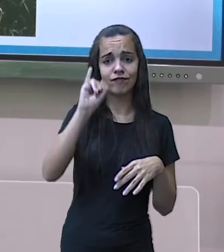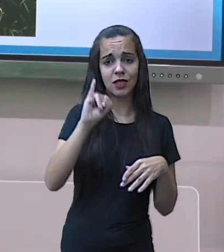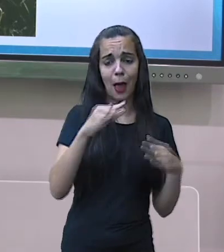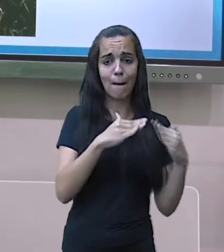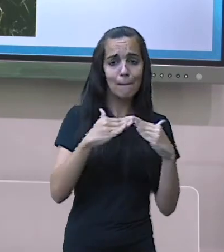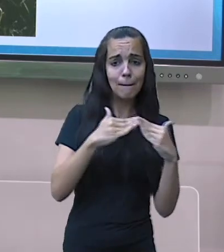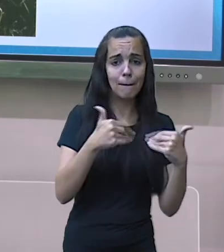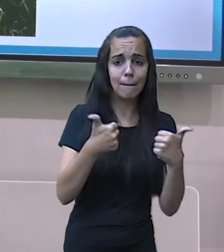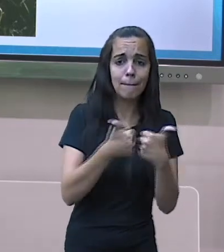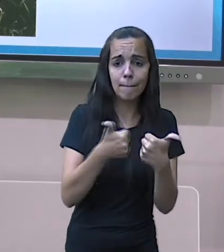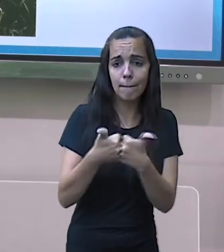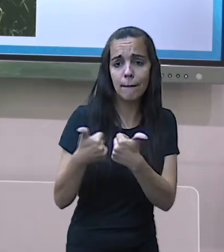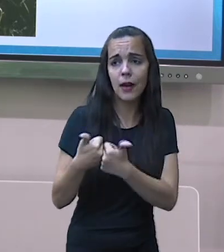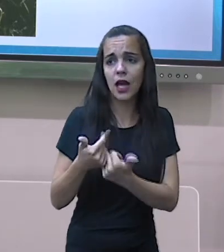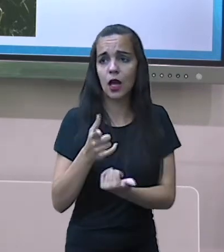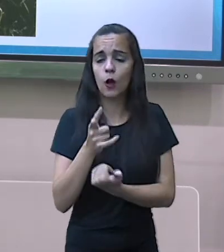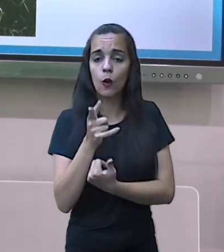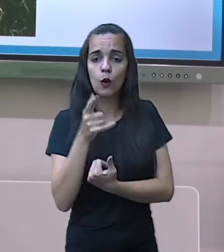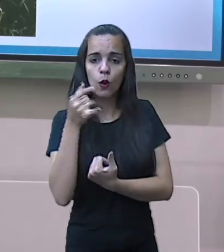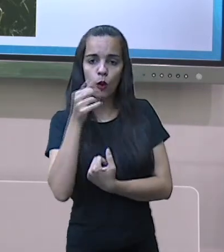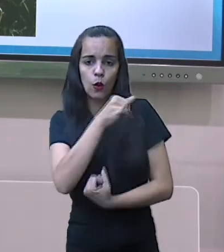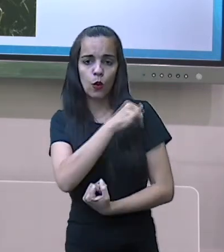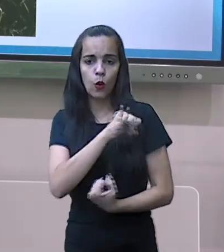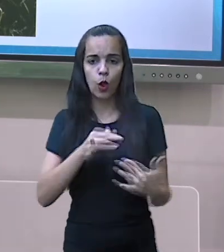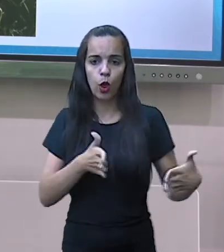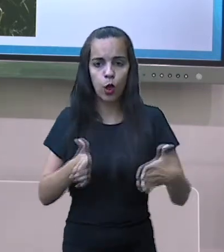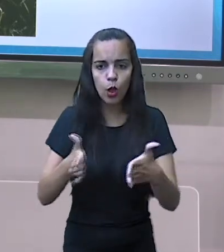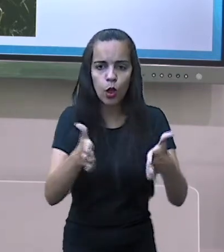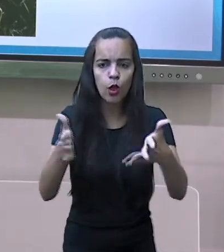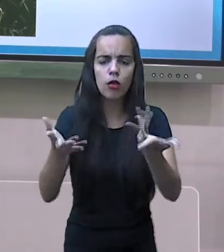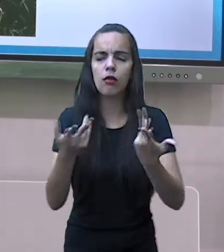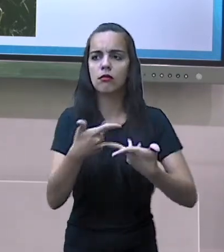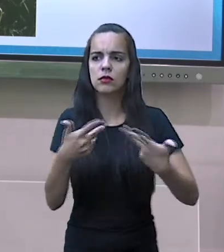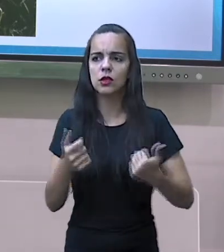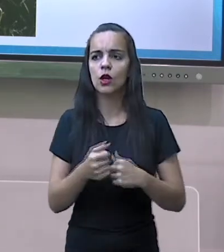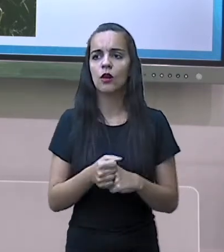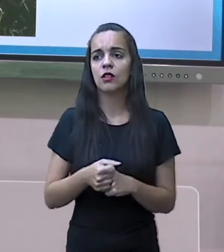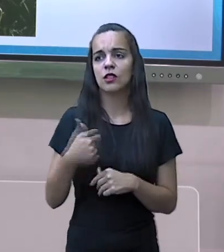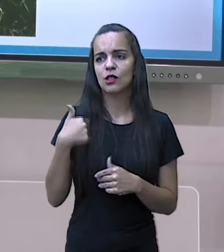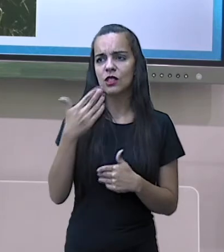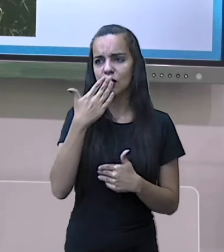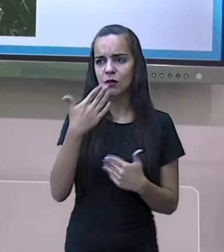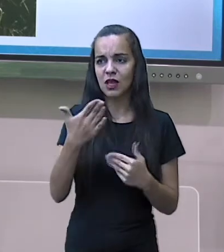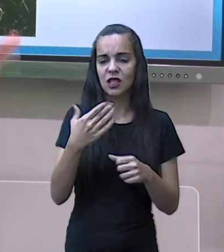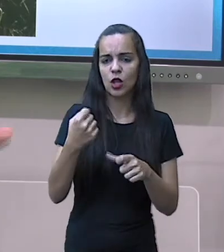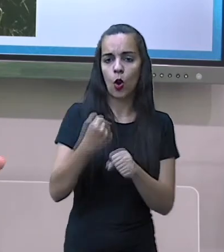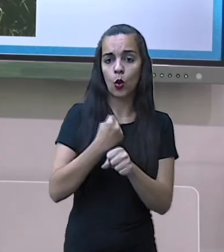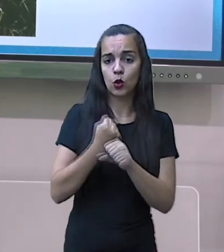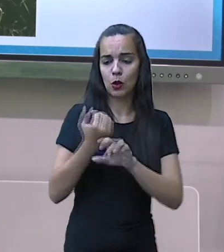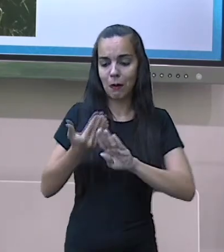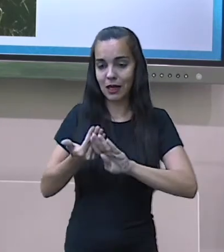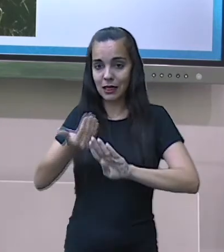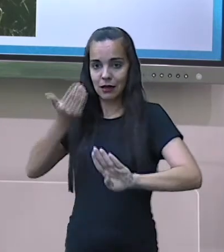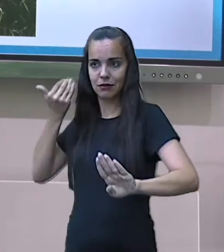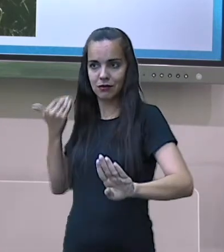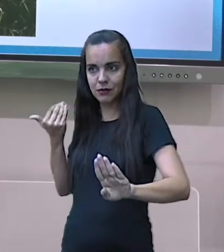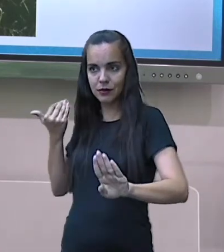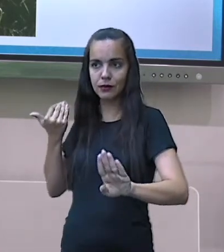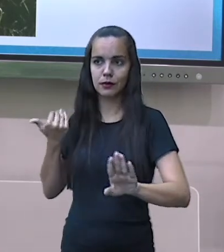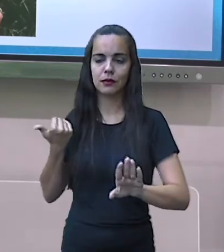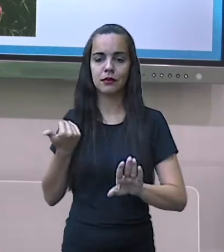mata ciliar, que muitas das vezes o homem, no afã de construir mais,